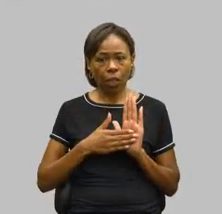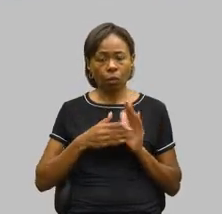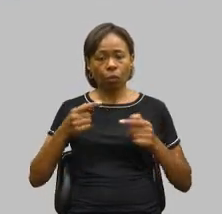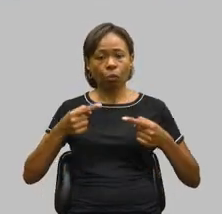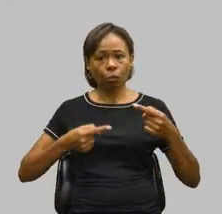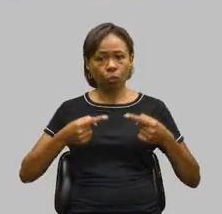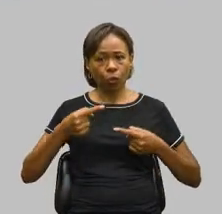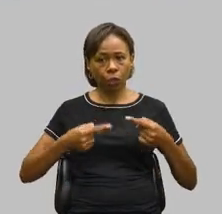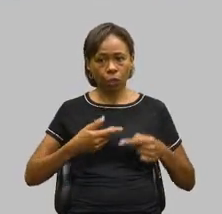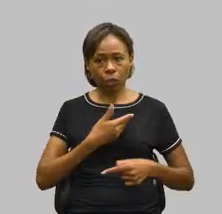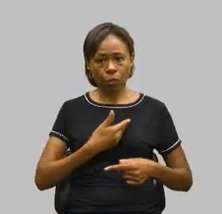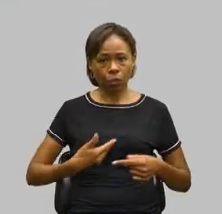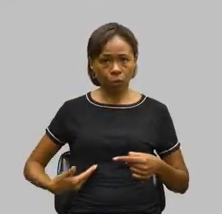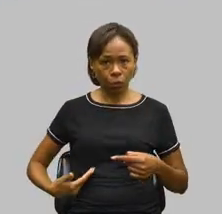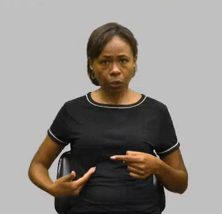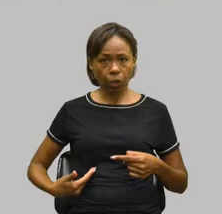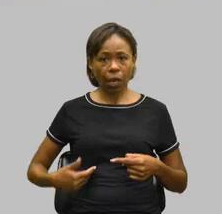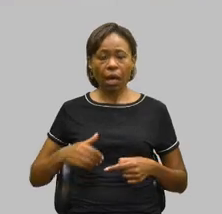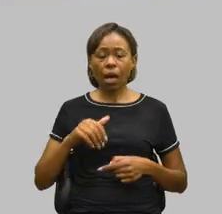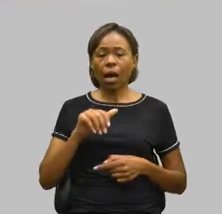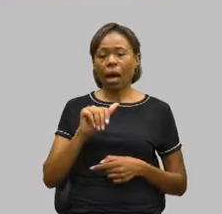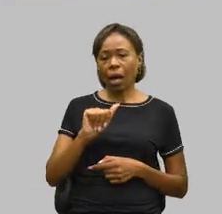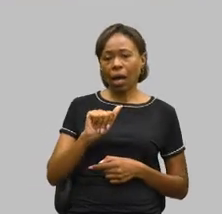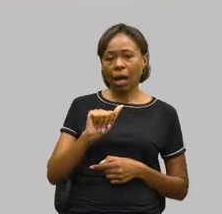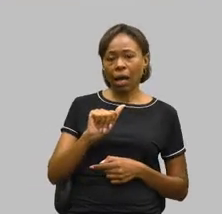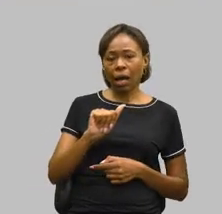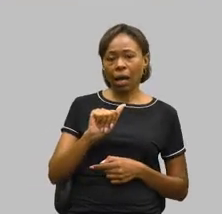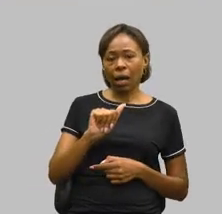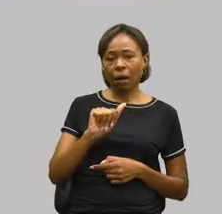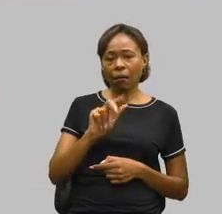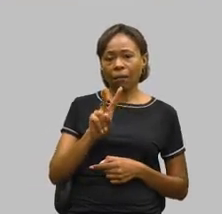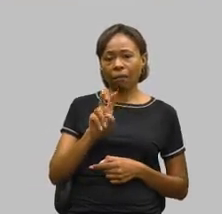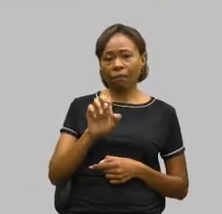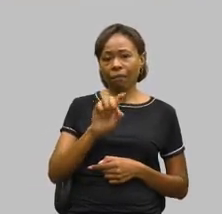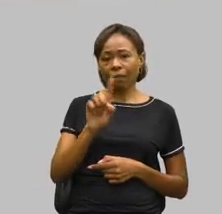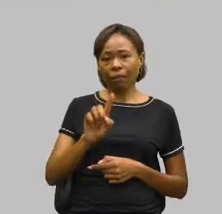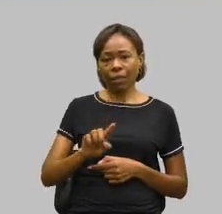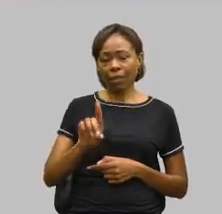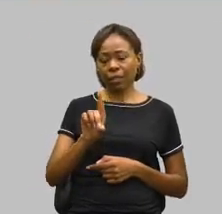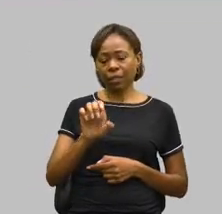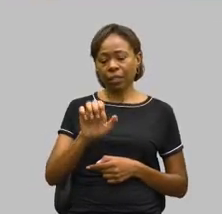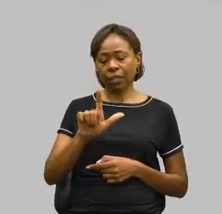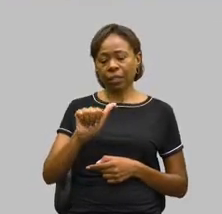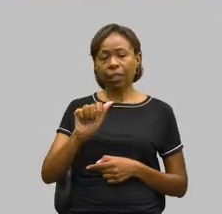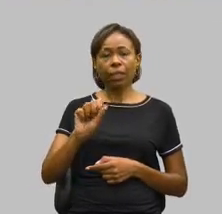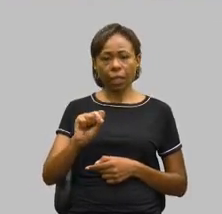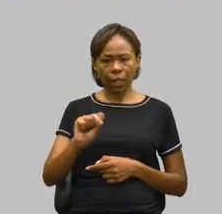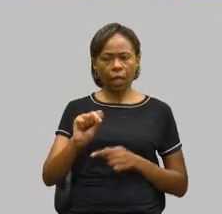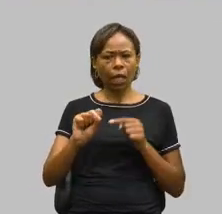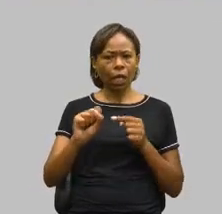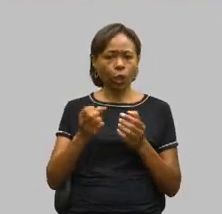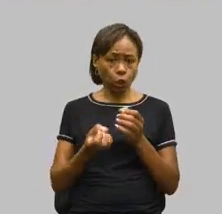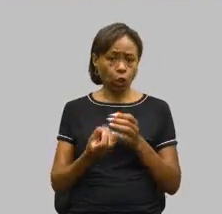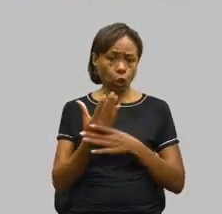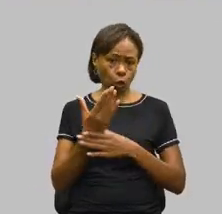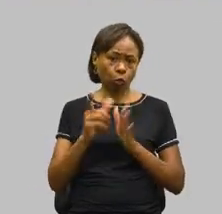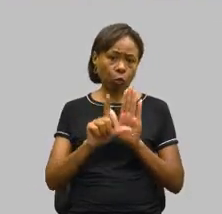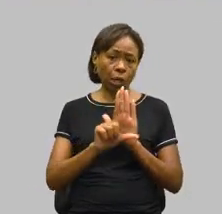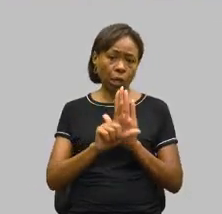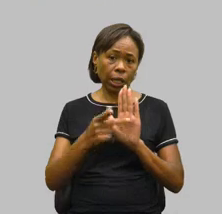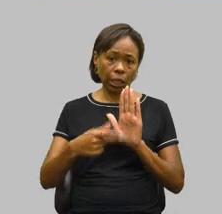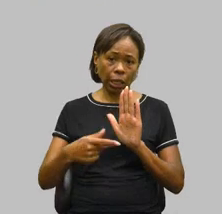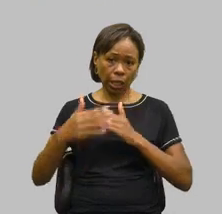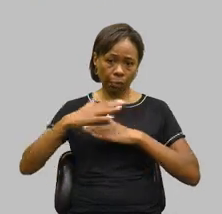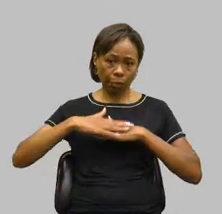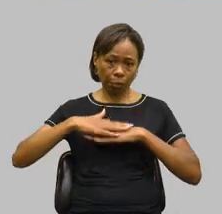o programa A delas eh inclusive criado a partir também de uma lei aprovada aqui na casa uma lei de Mia autoria que